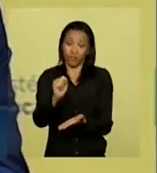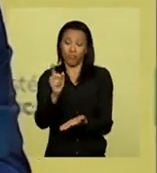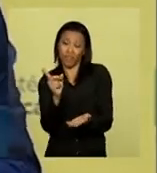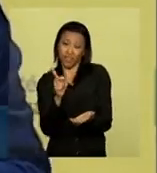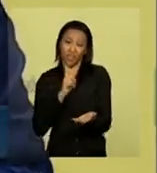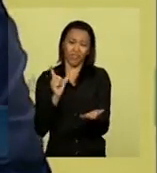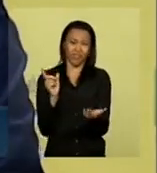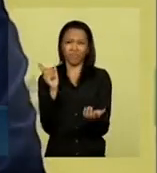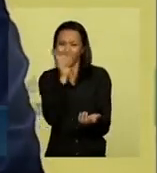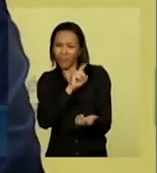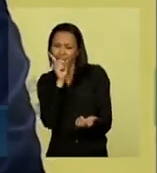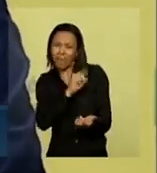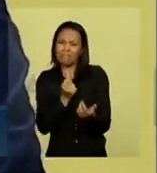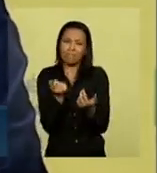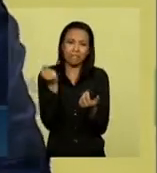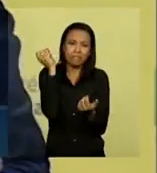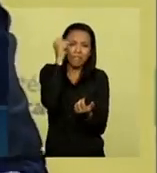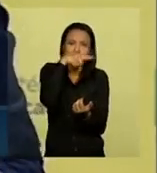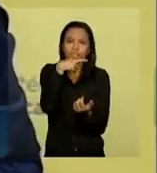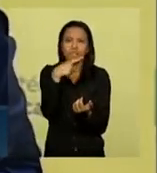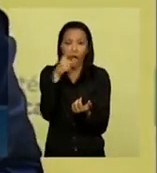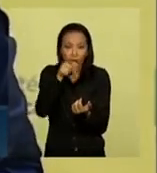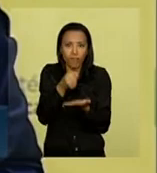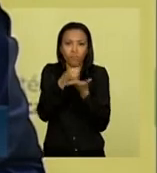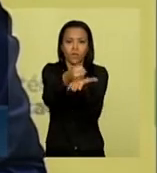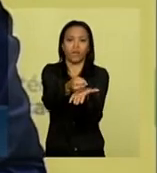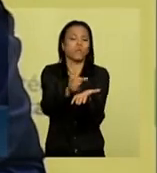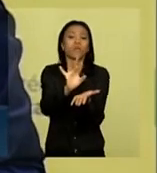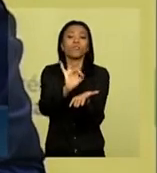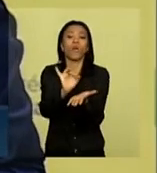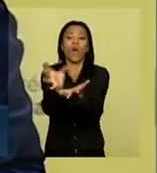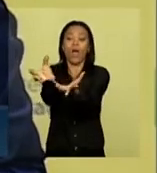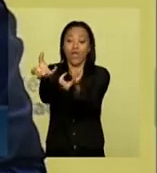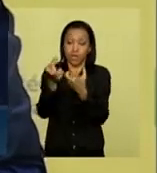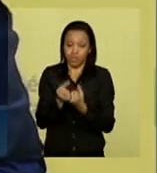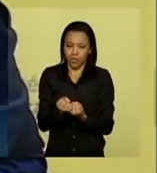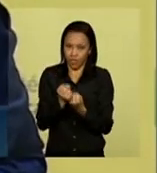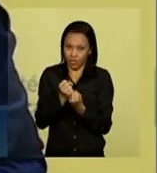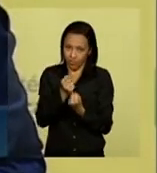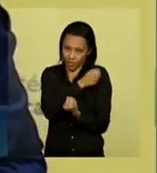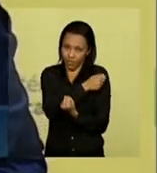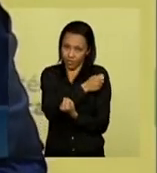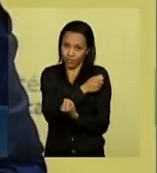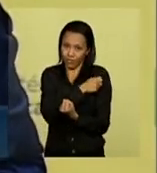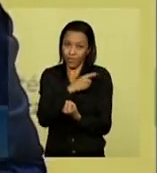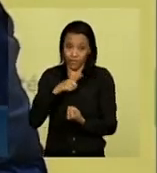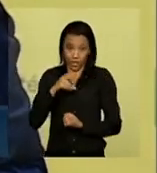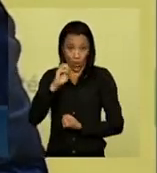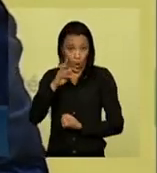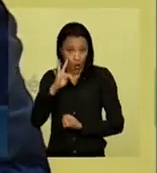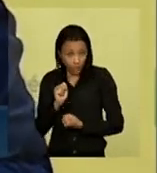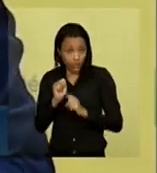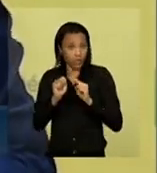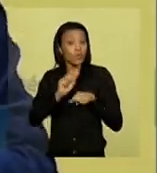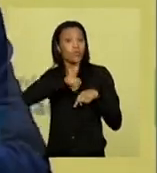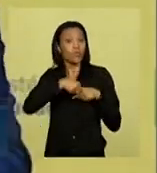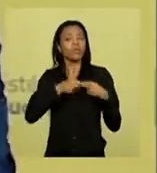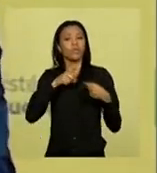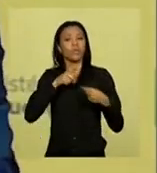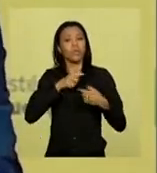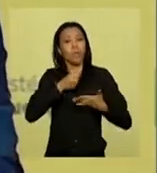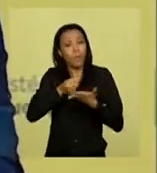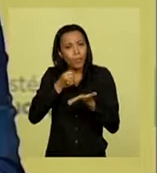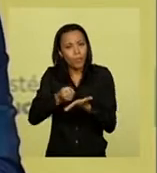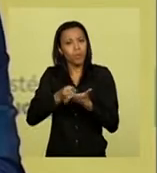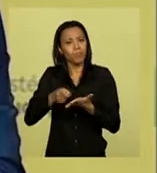tão a tutoria muito importante a universidade não é só receber é permitir que os alunos têm a plena condição de se desenvolver por